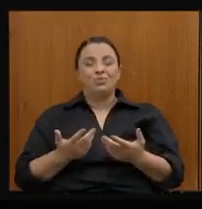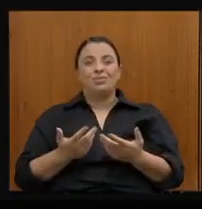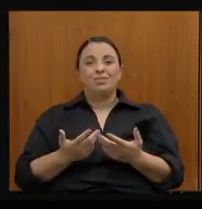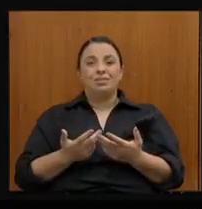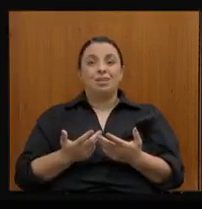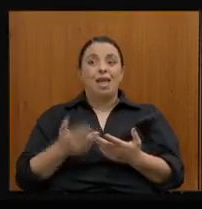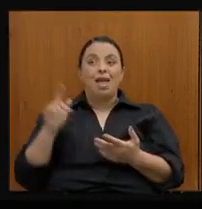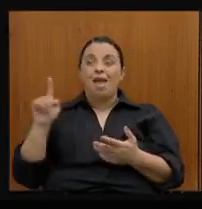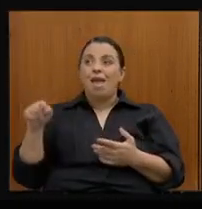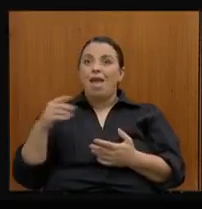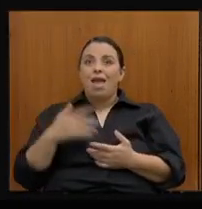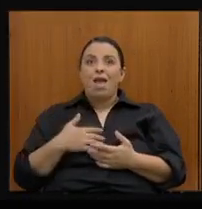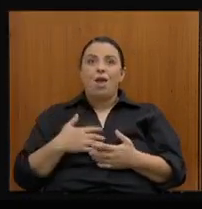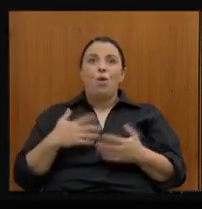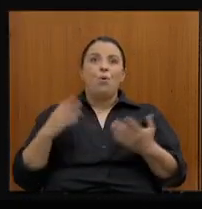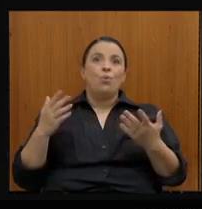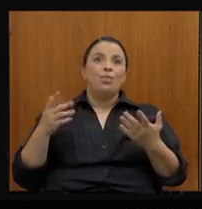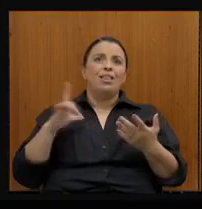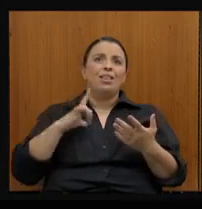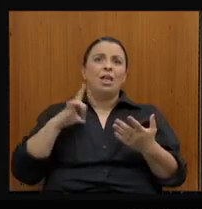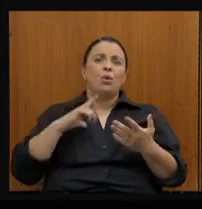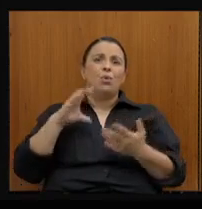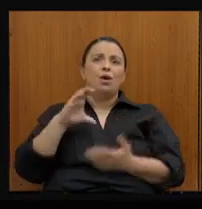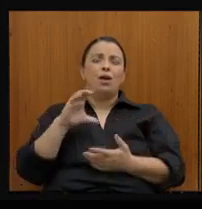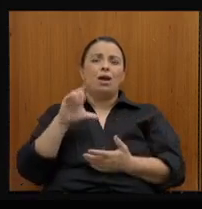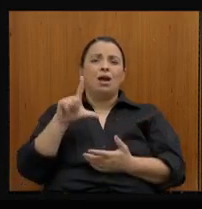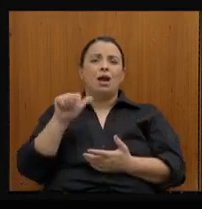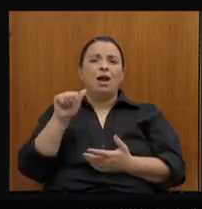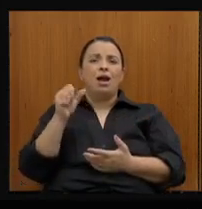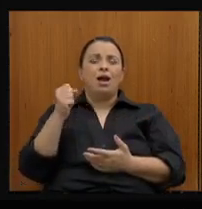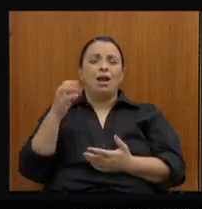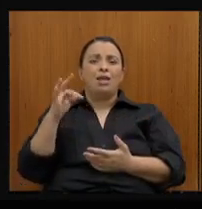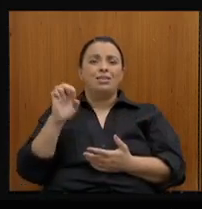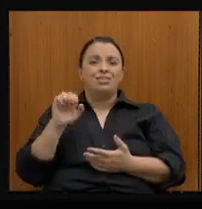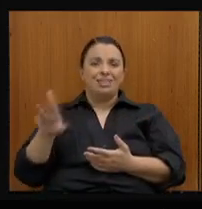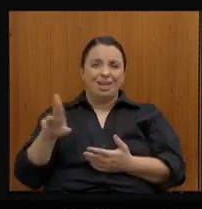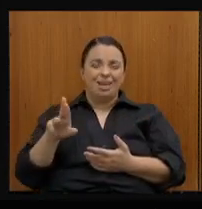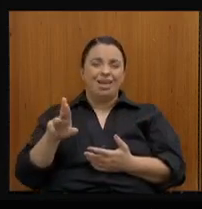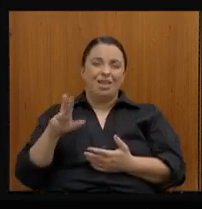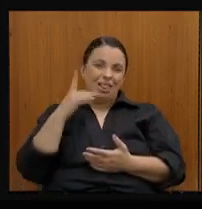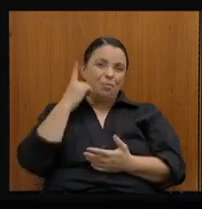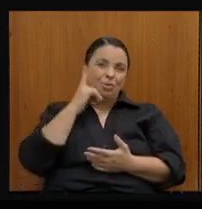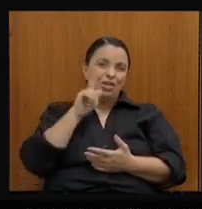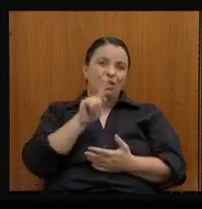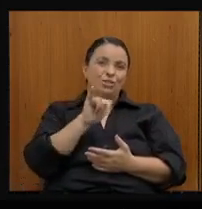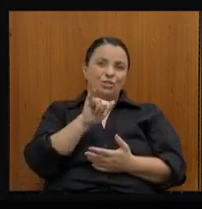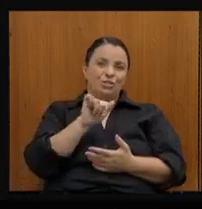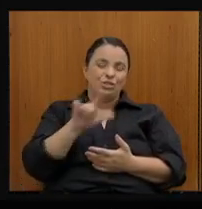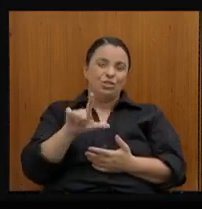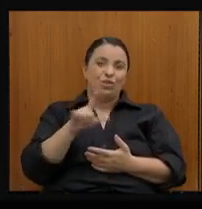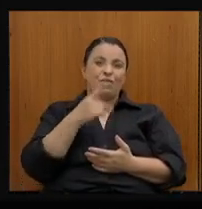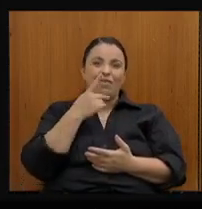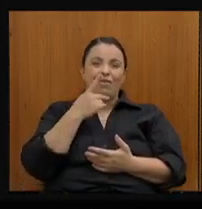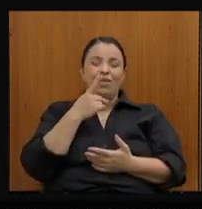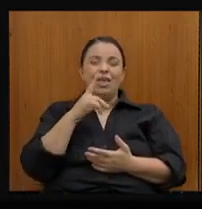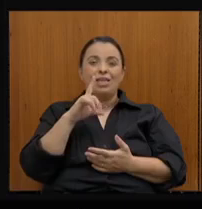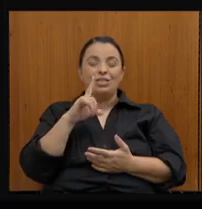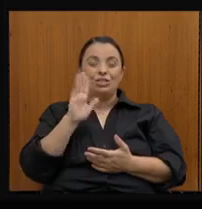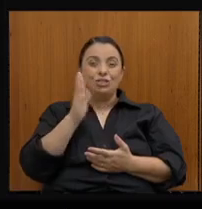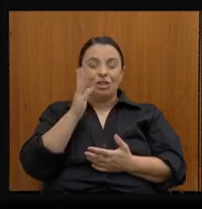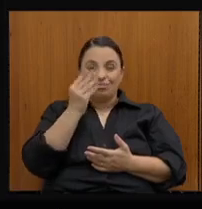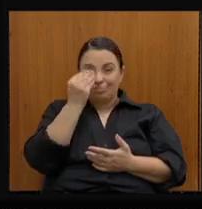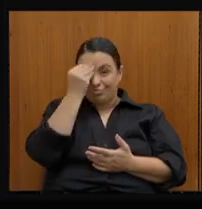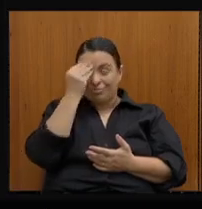cluster esse cluster ou o deputado Gil Pereira já já tem Ele